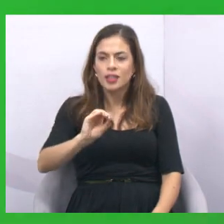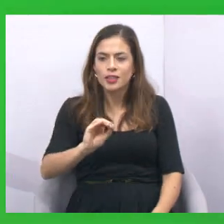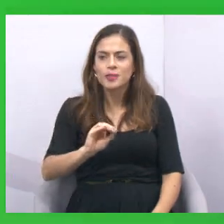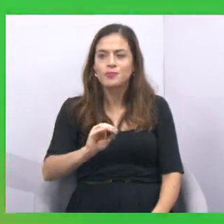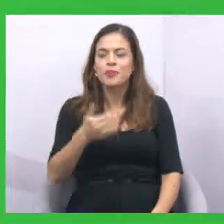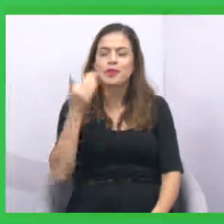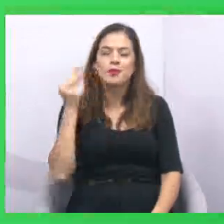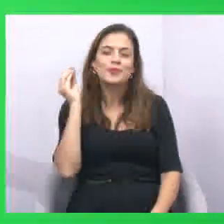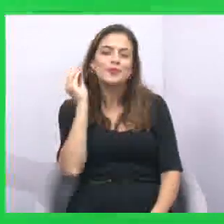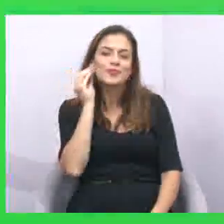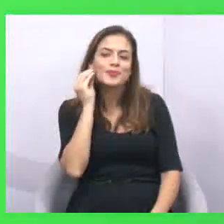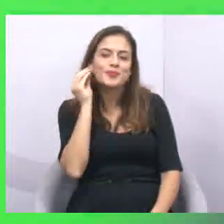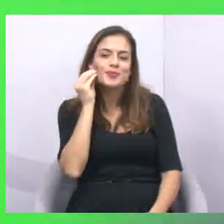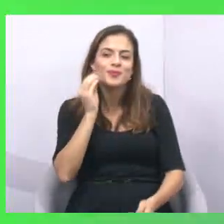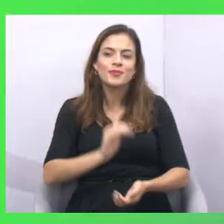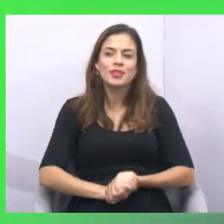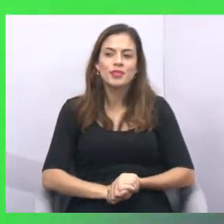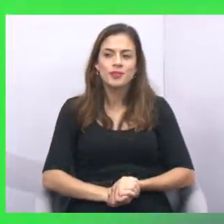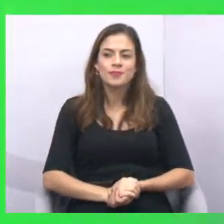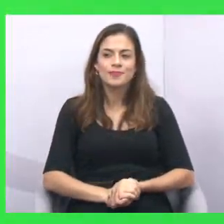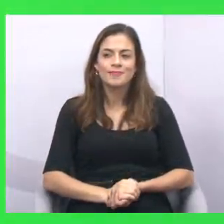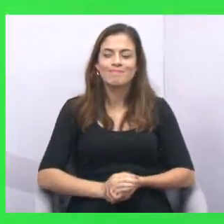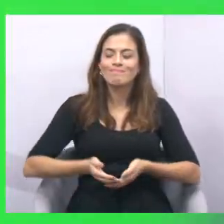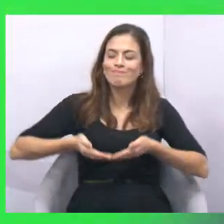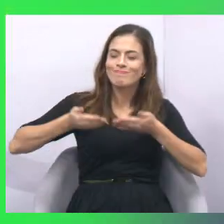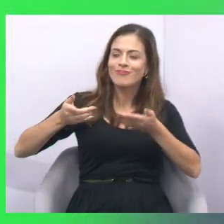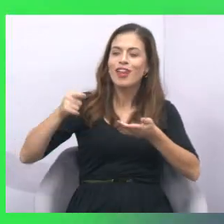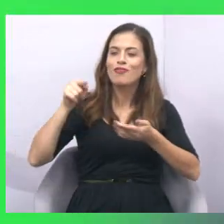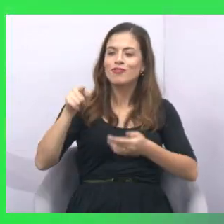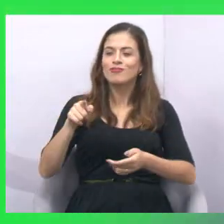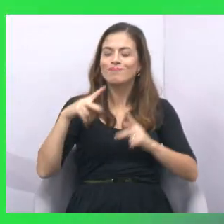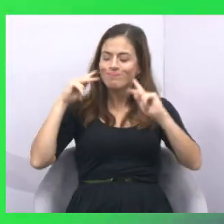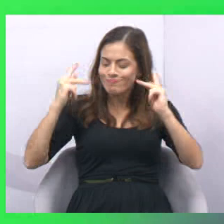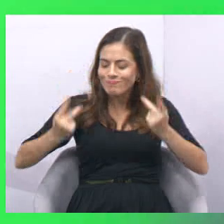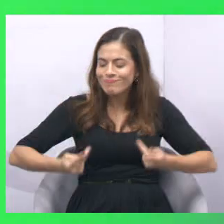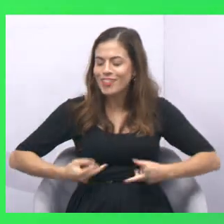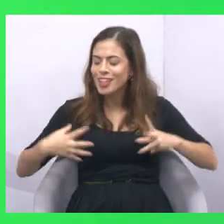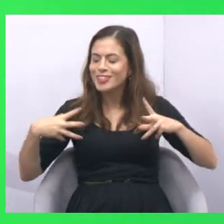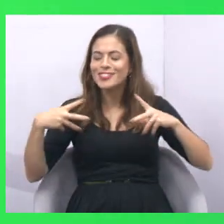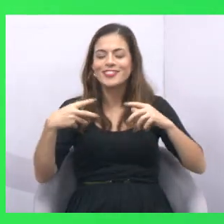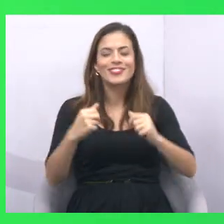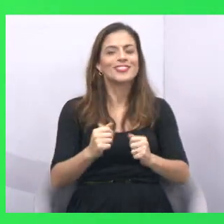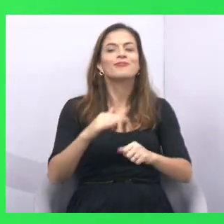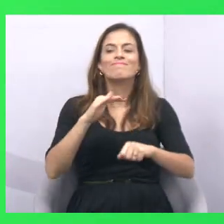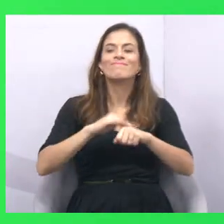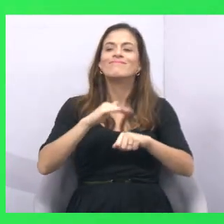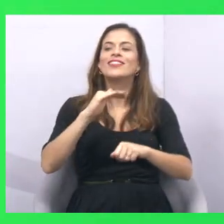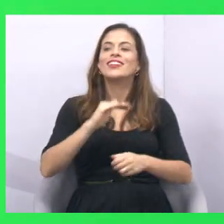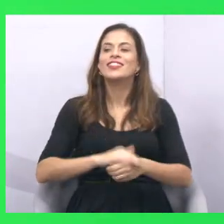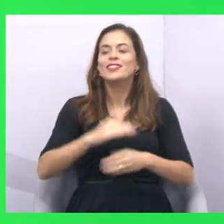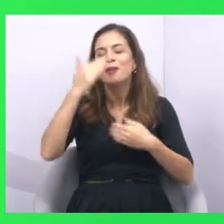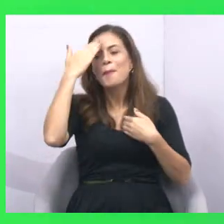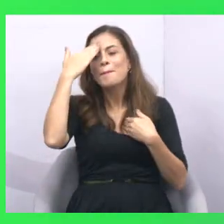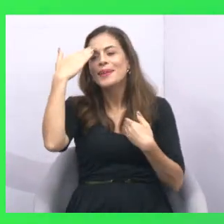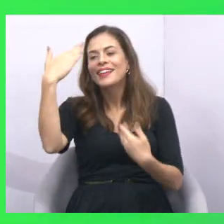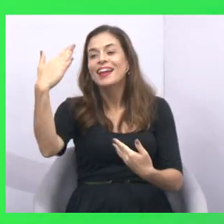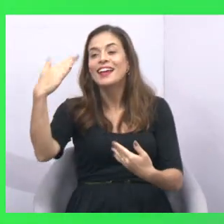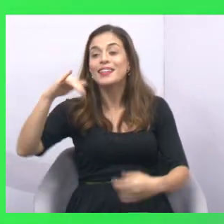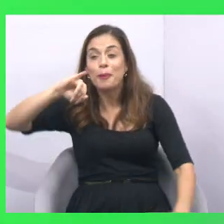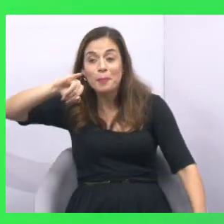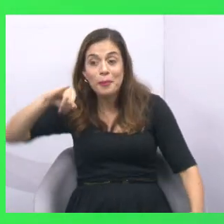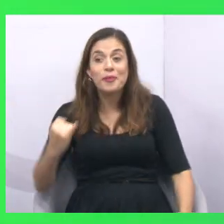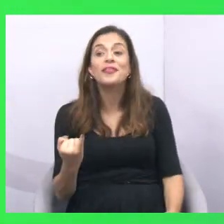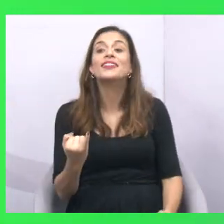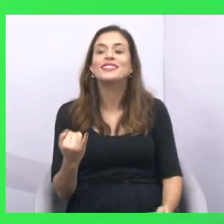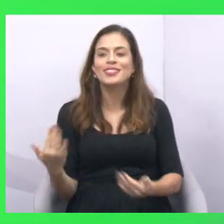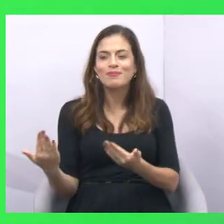Beijo! É isso aí, Edivar, você merece tudo e muito mais, tá bom? Obrigado, aproveita